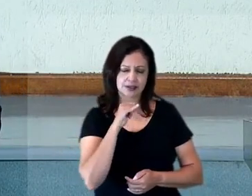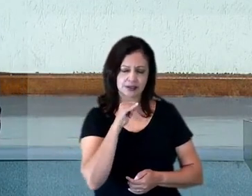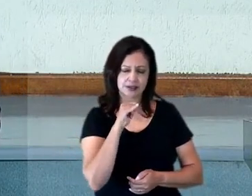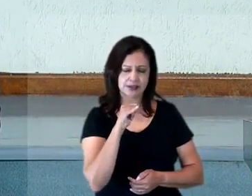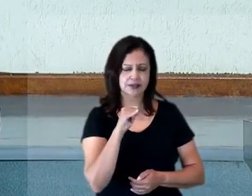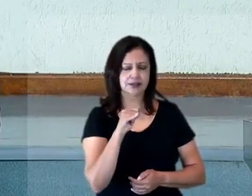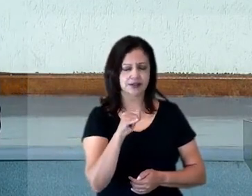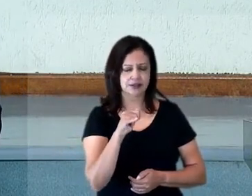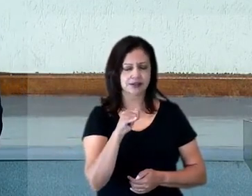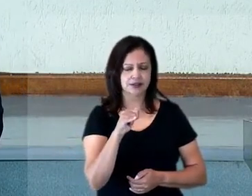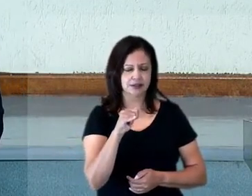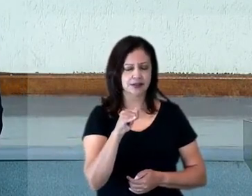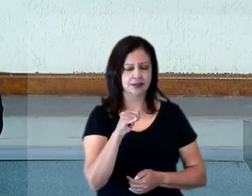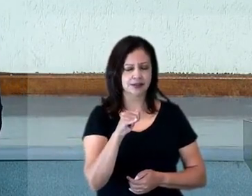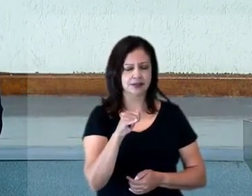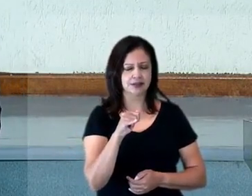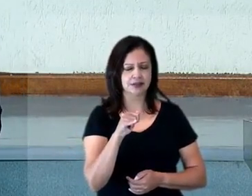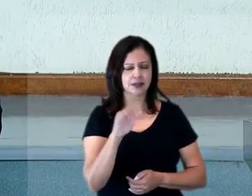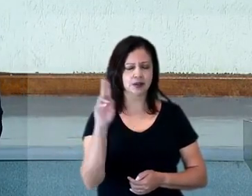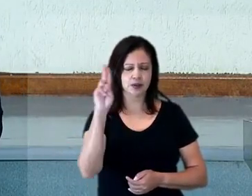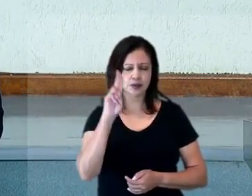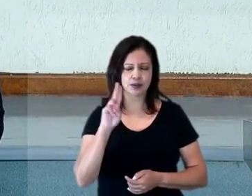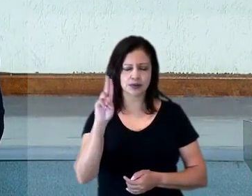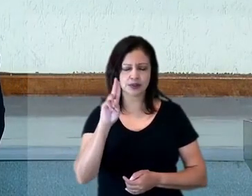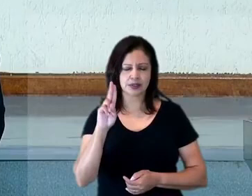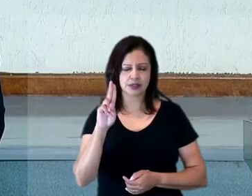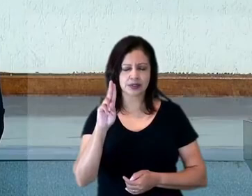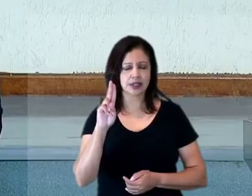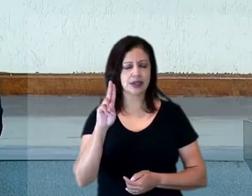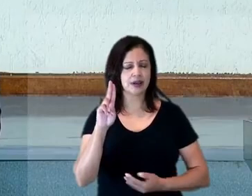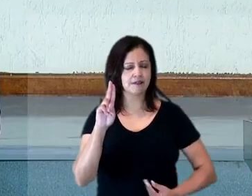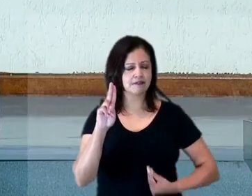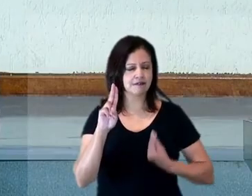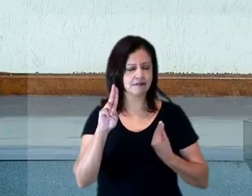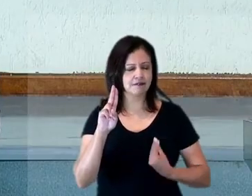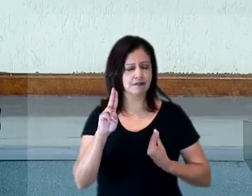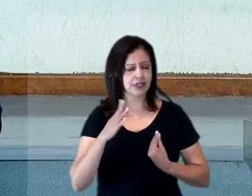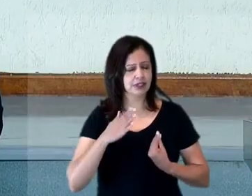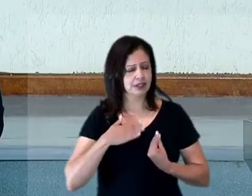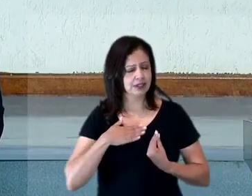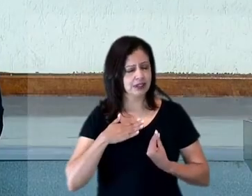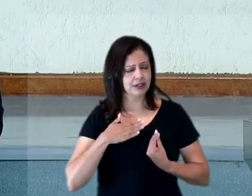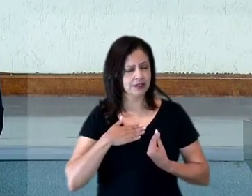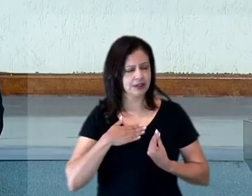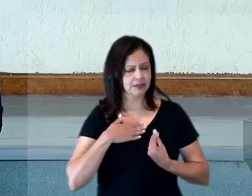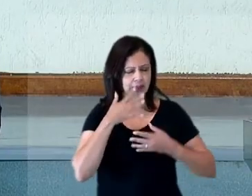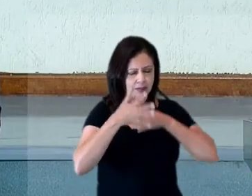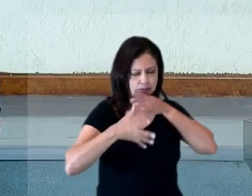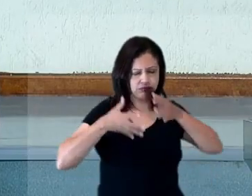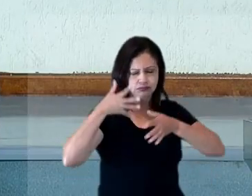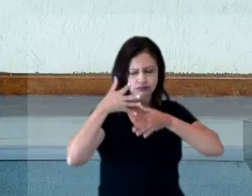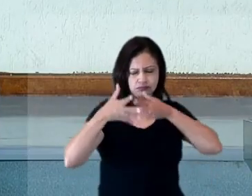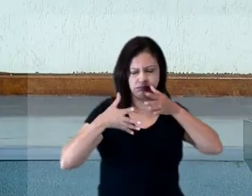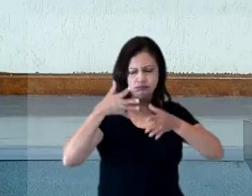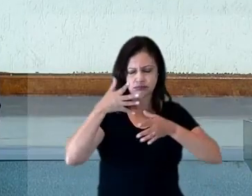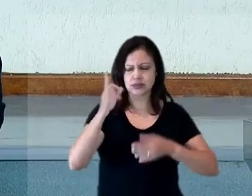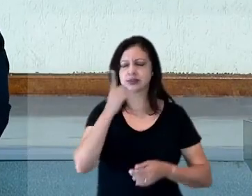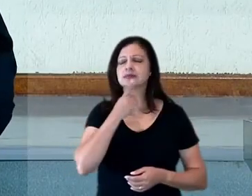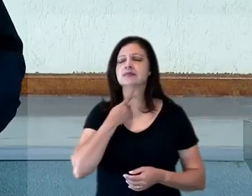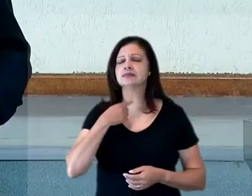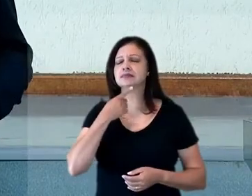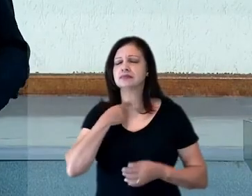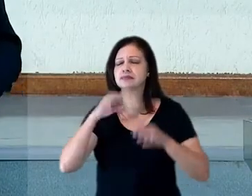assim, o Senhor puder usar a minha vida para falar com os nossos irmãos, seja assim a Sua vontade, em nome de